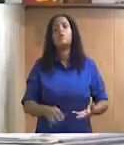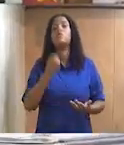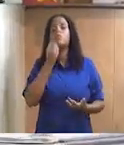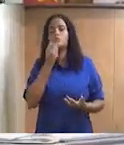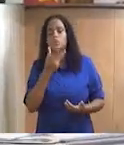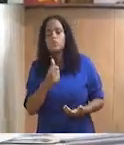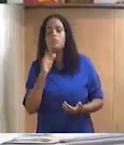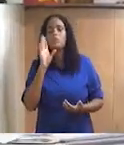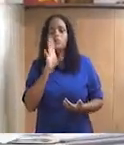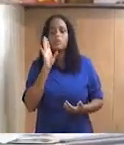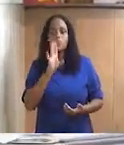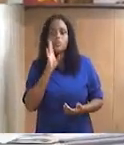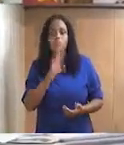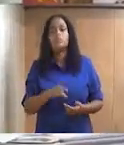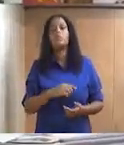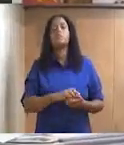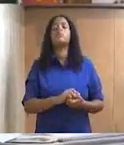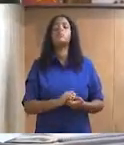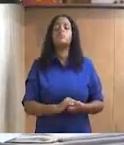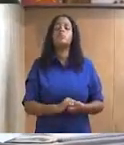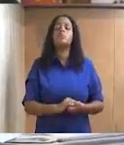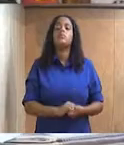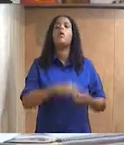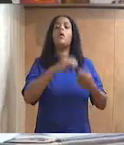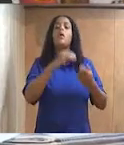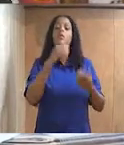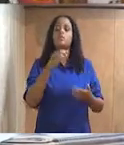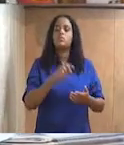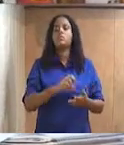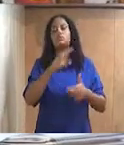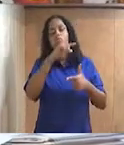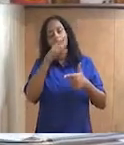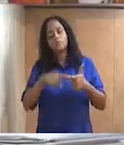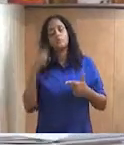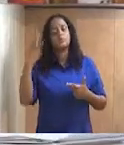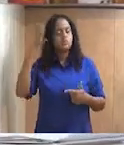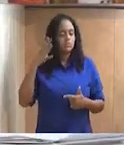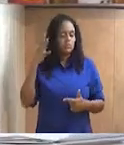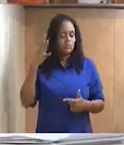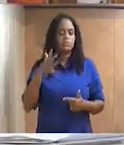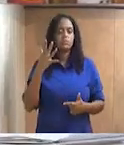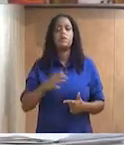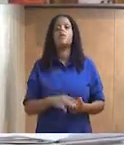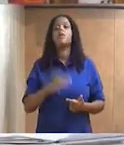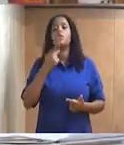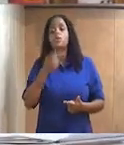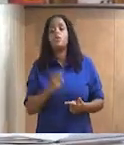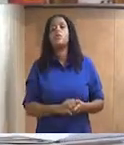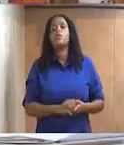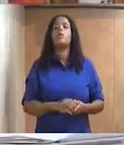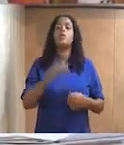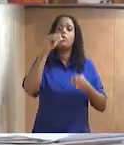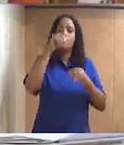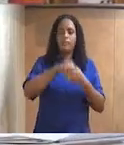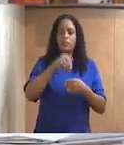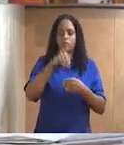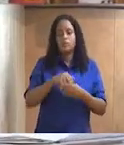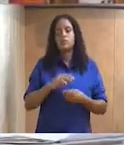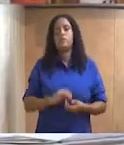legal, passaremos para a segunda parte da sessão, discussão e votação dos pareceres.